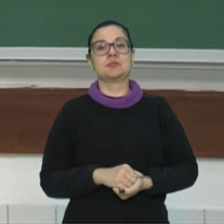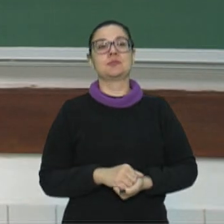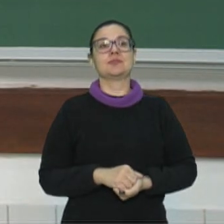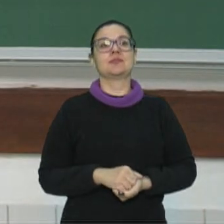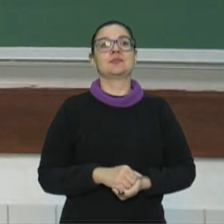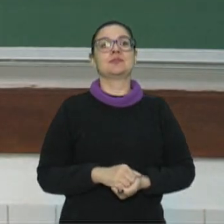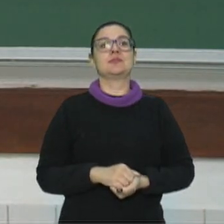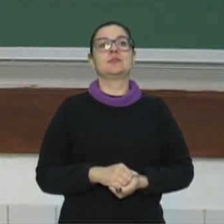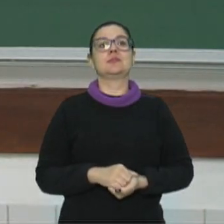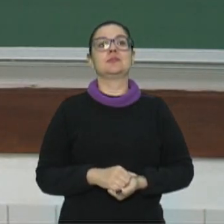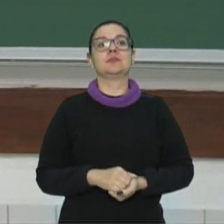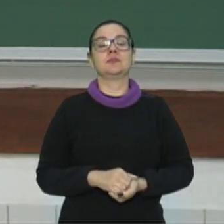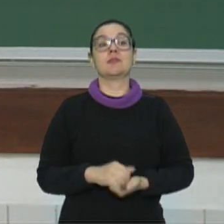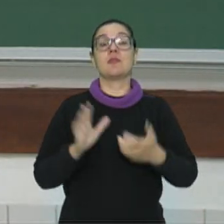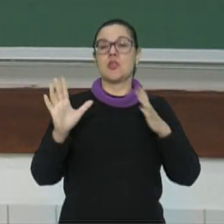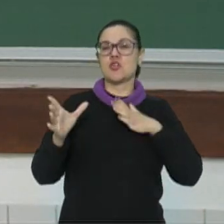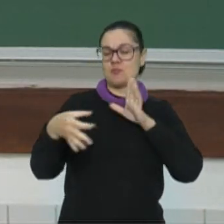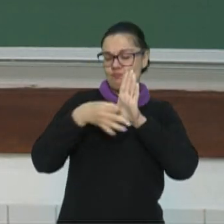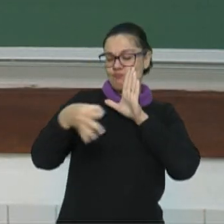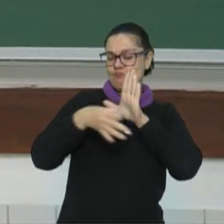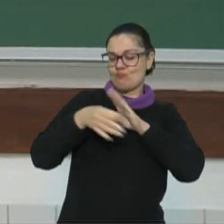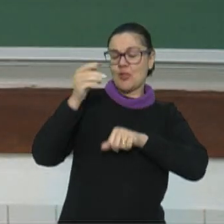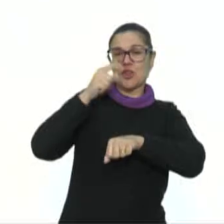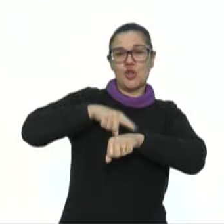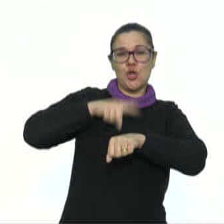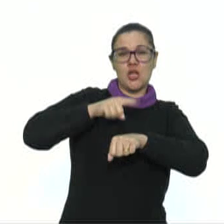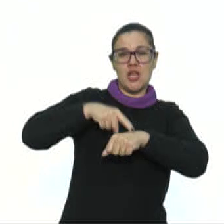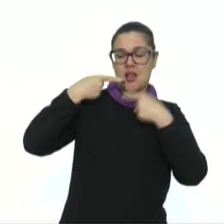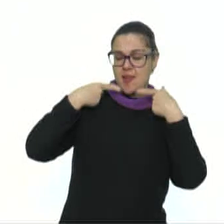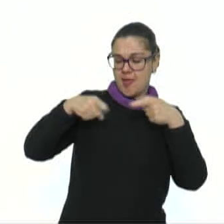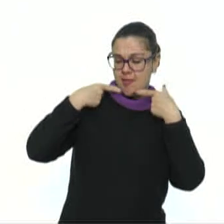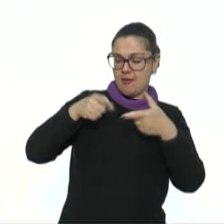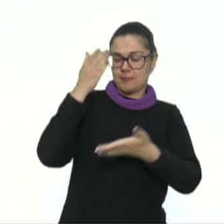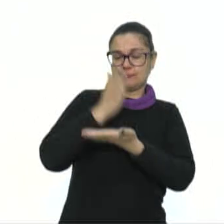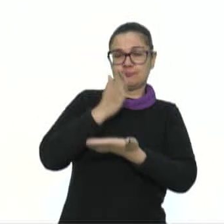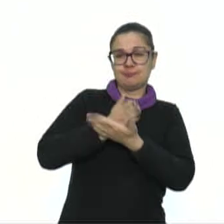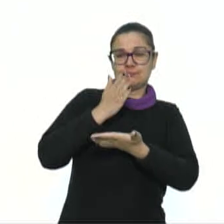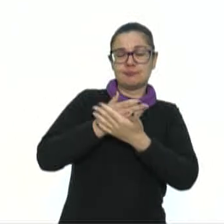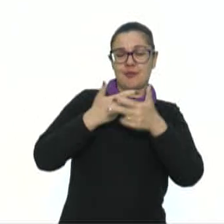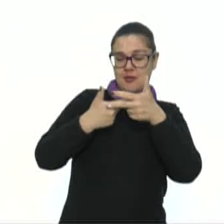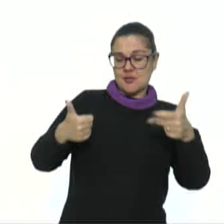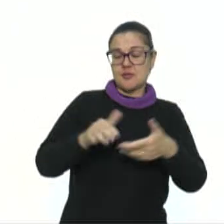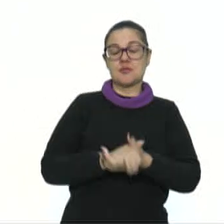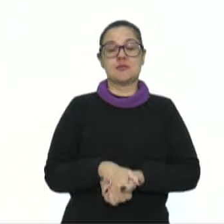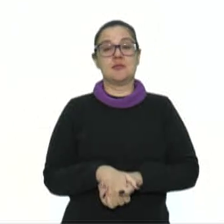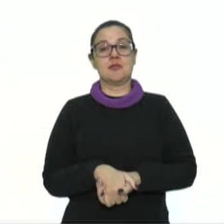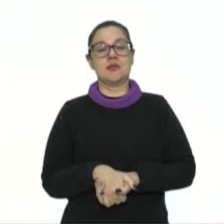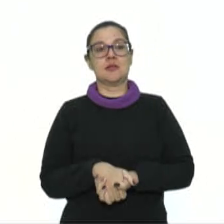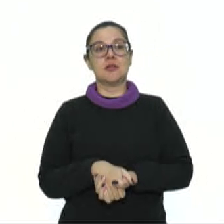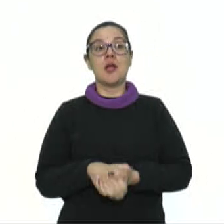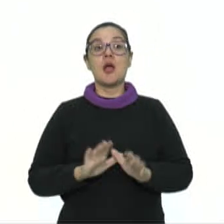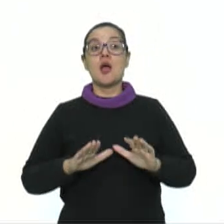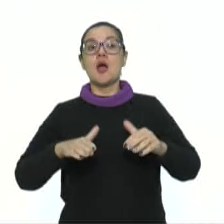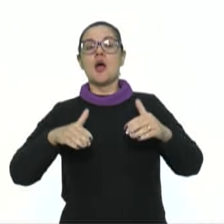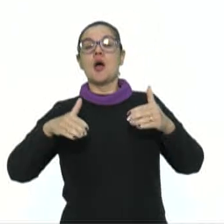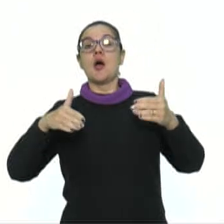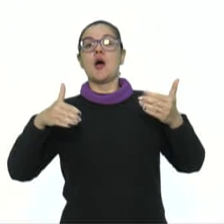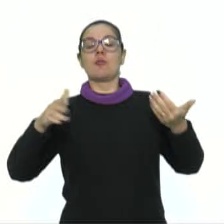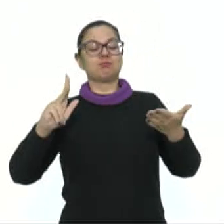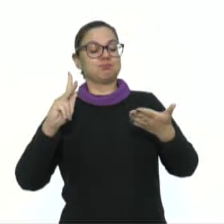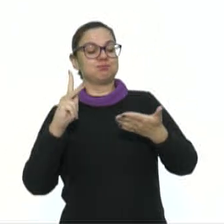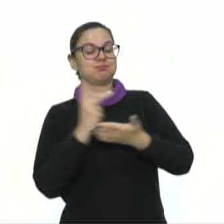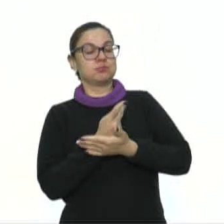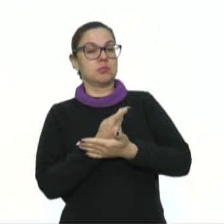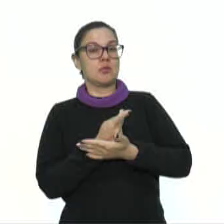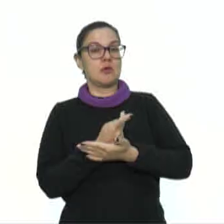né? Então a gente se critica o tempo inteiro, a gente fica reclamando o tempo inteiro das coisas. Quais são as consequências